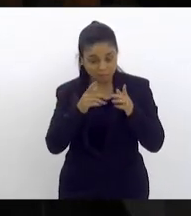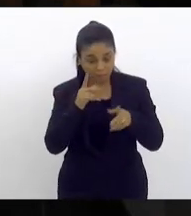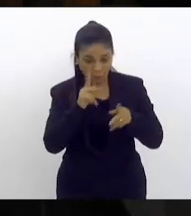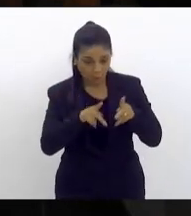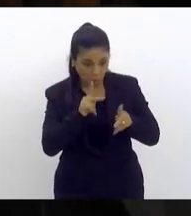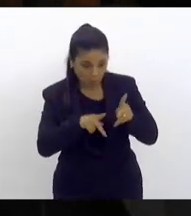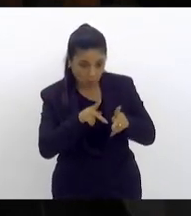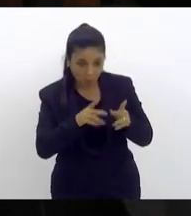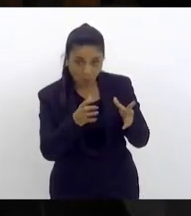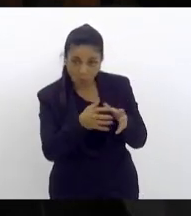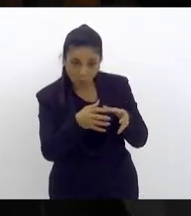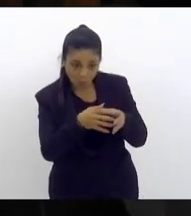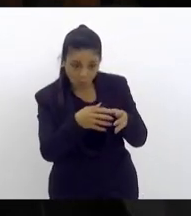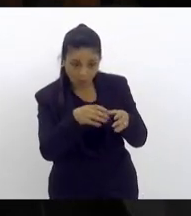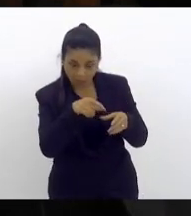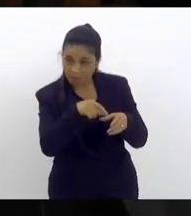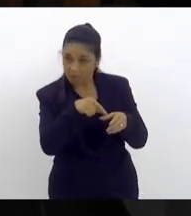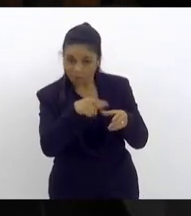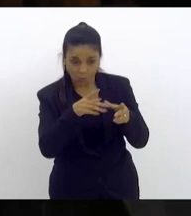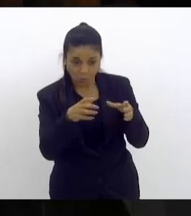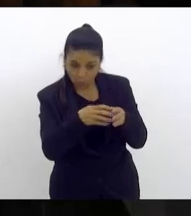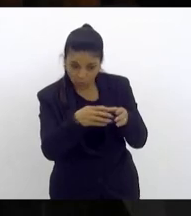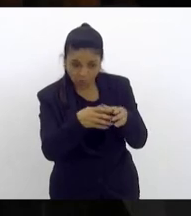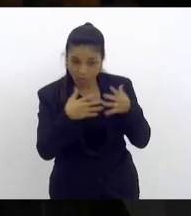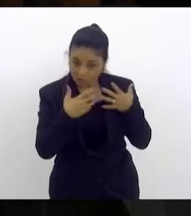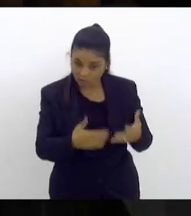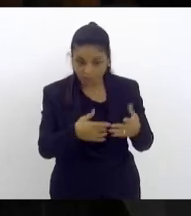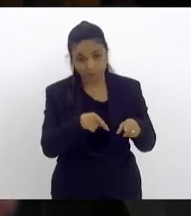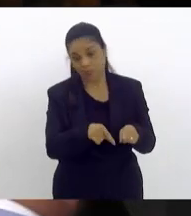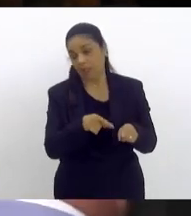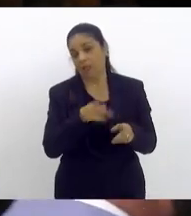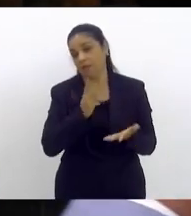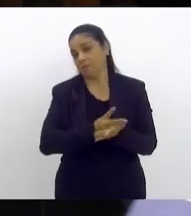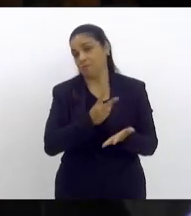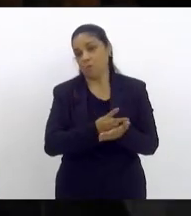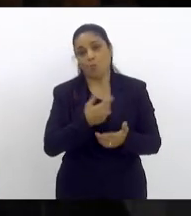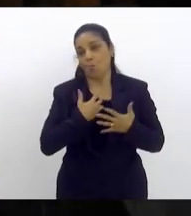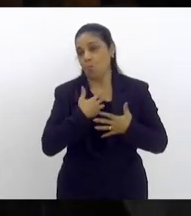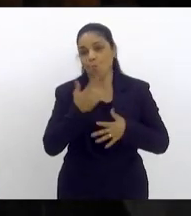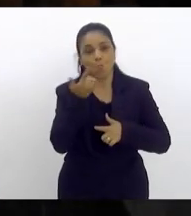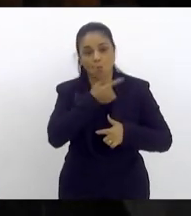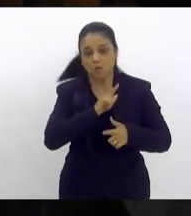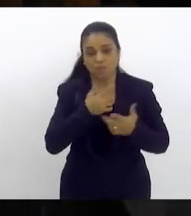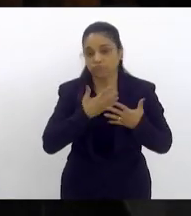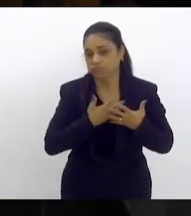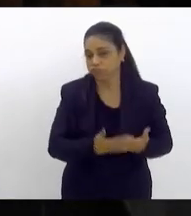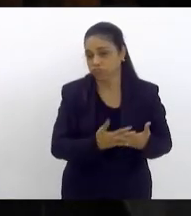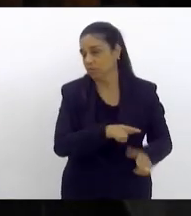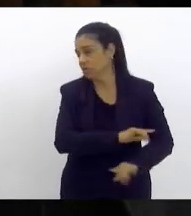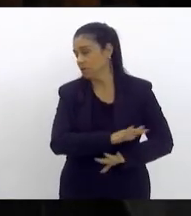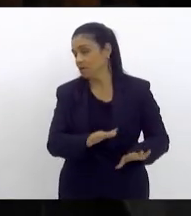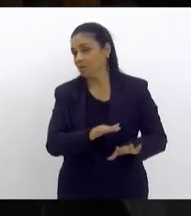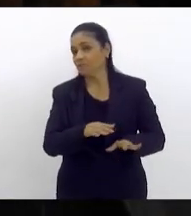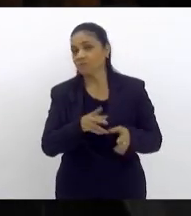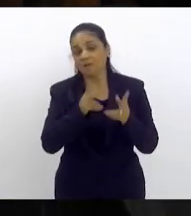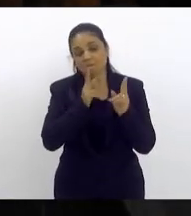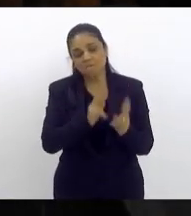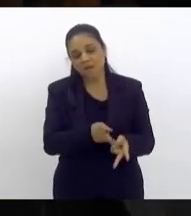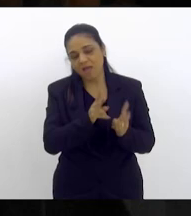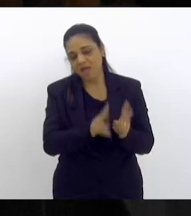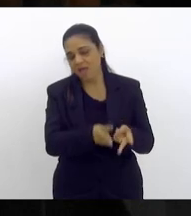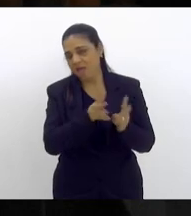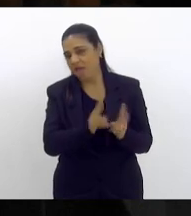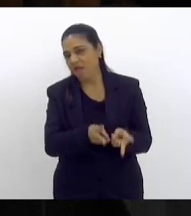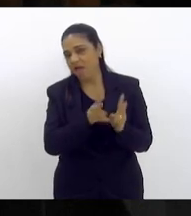mas é importante esse circuito para ver que são todos da mesma farinha